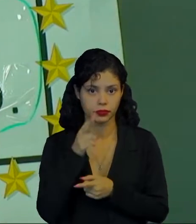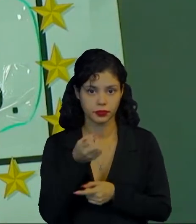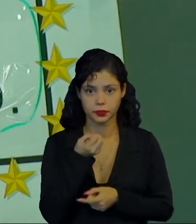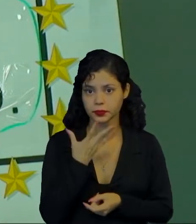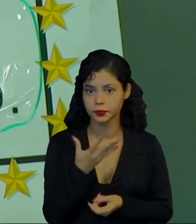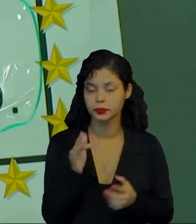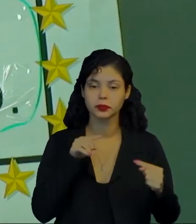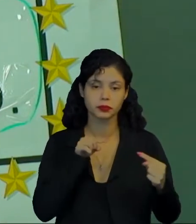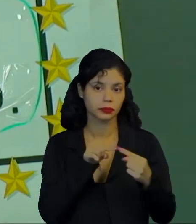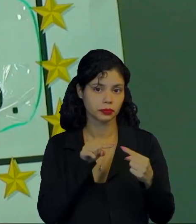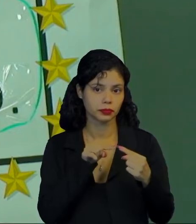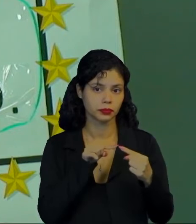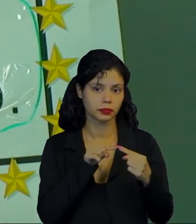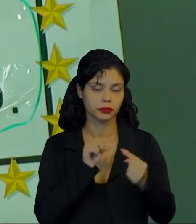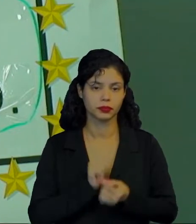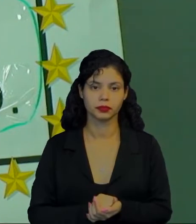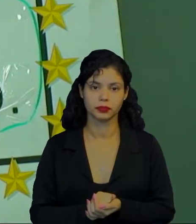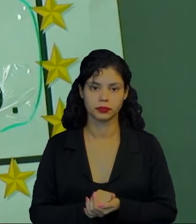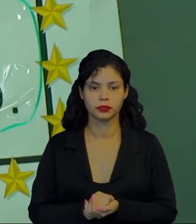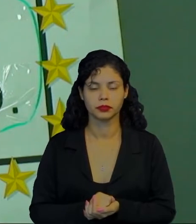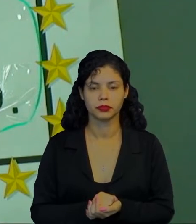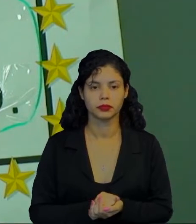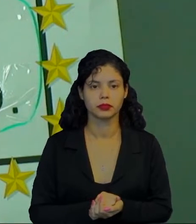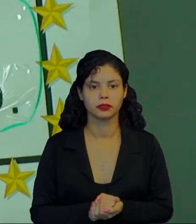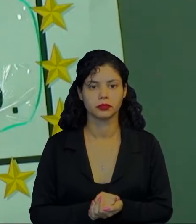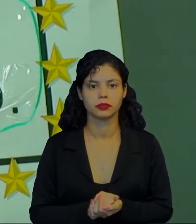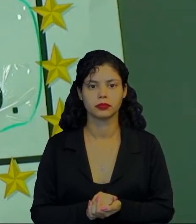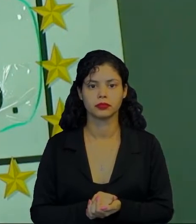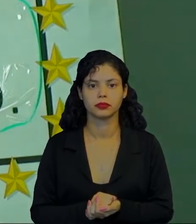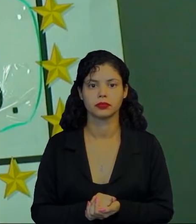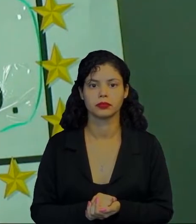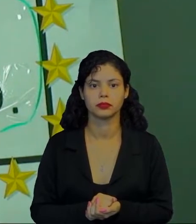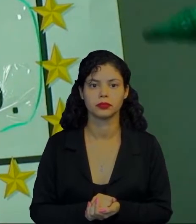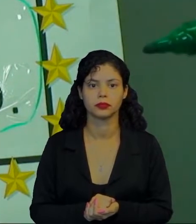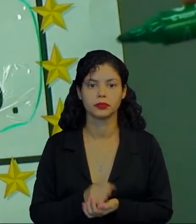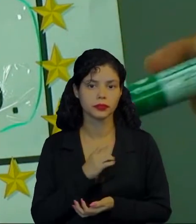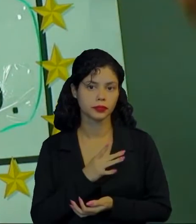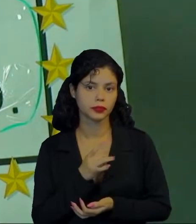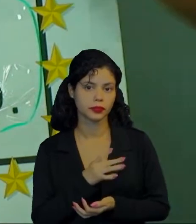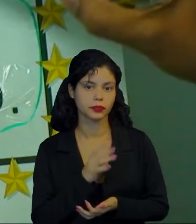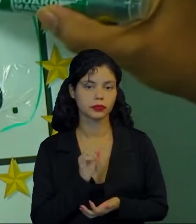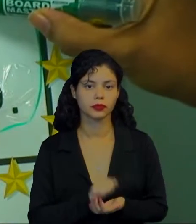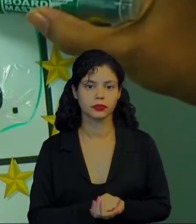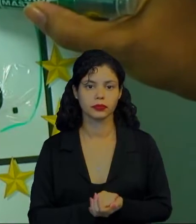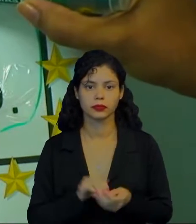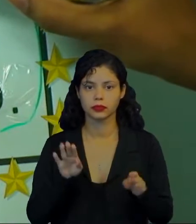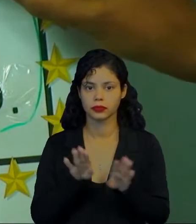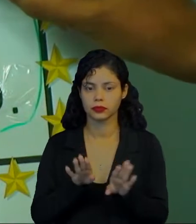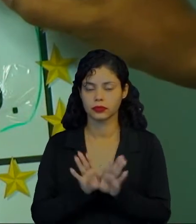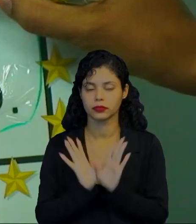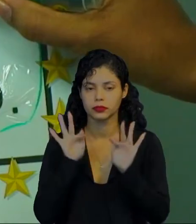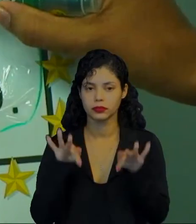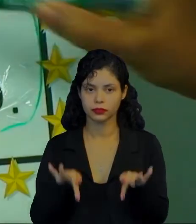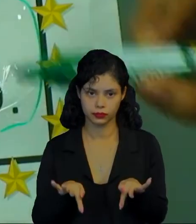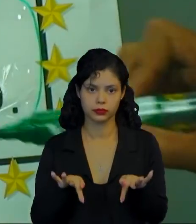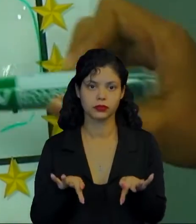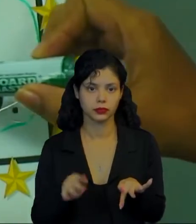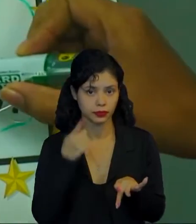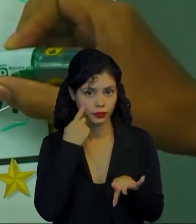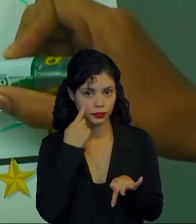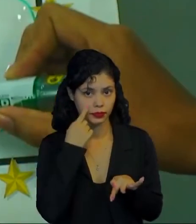elas combinam uma com a outra. Manhoso, medroso. E tem a finalização,